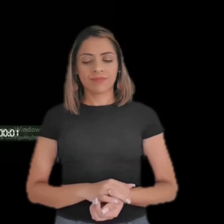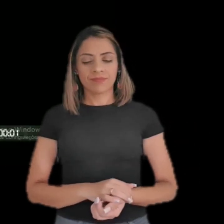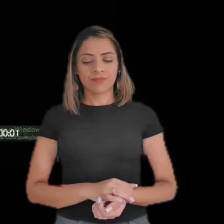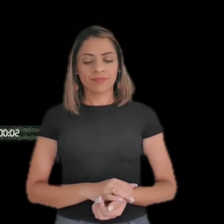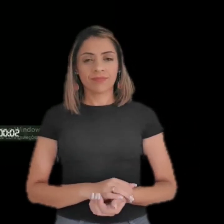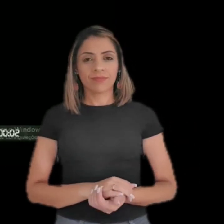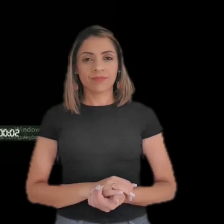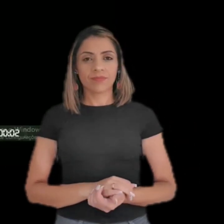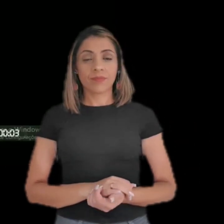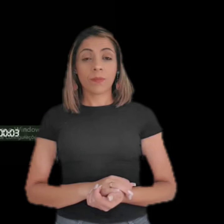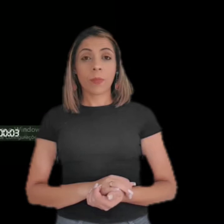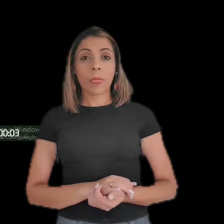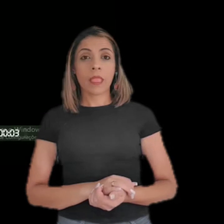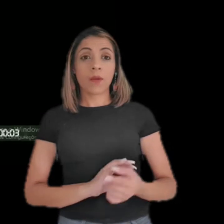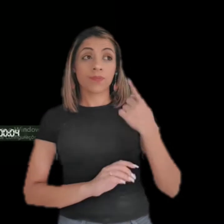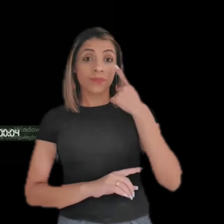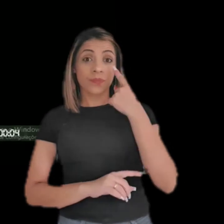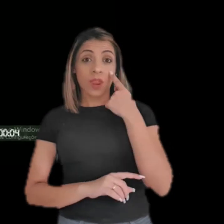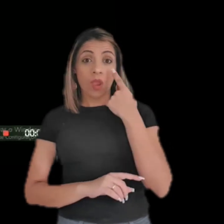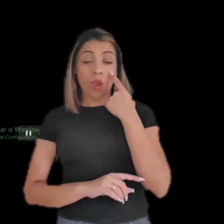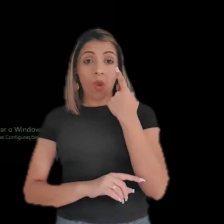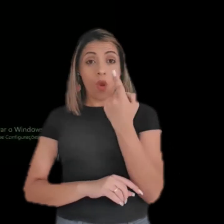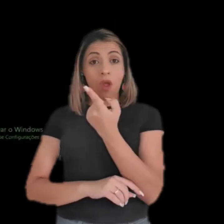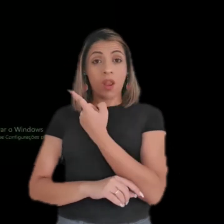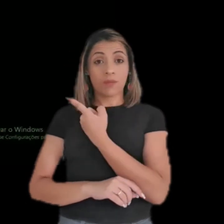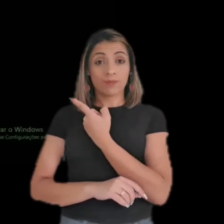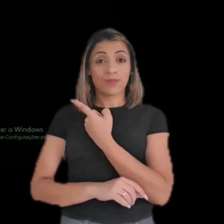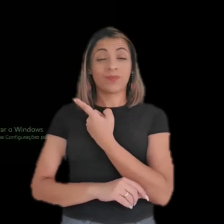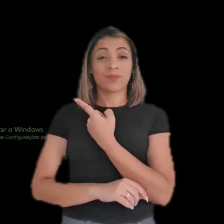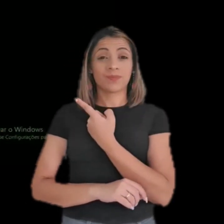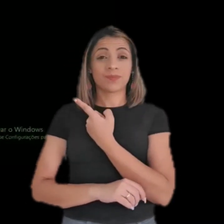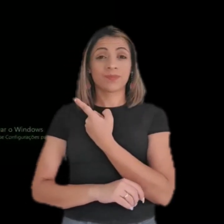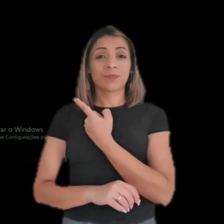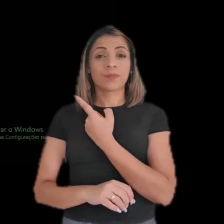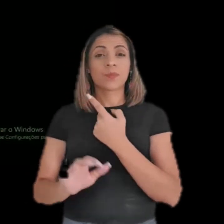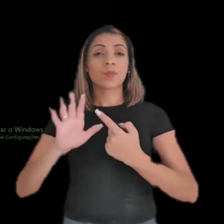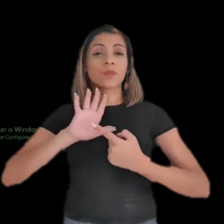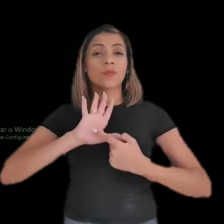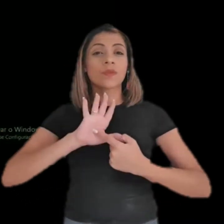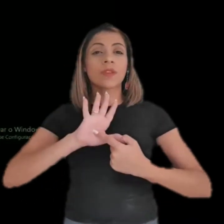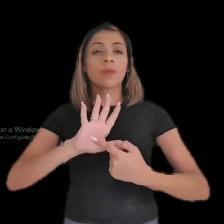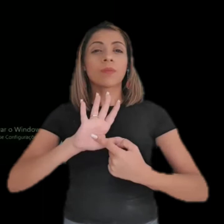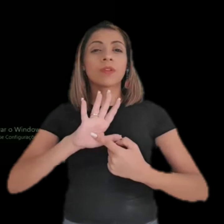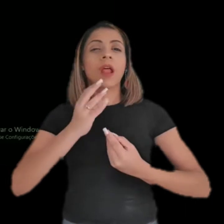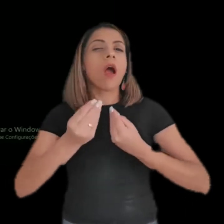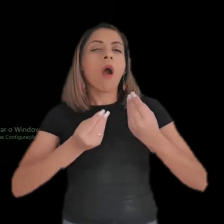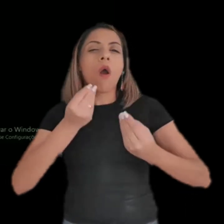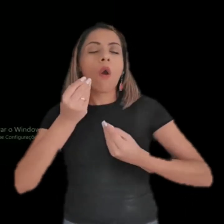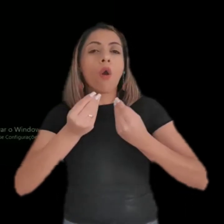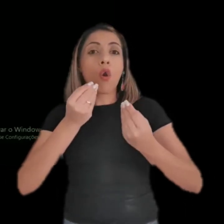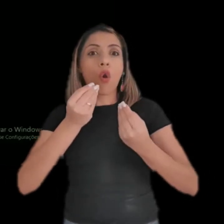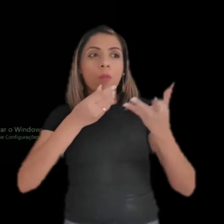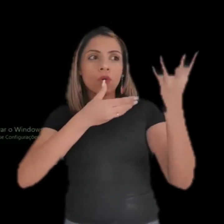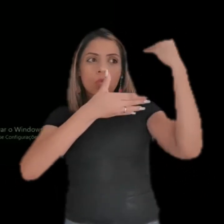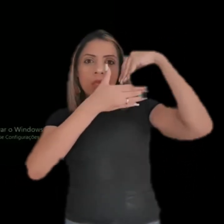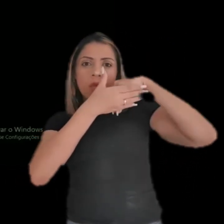Então, pessoal, essa estrutura aqui, esse esquema, ele vai mostrar pra gente como que é a estrutura do nosso